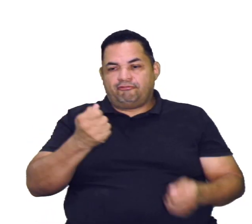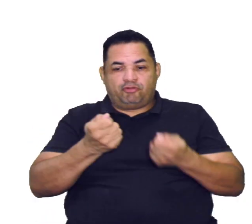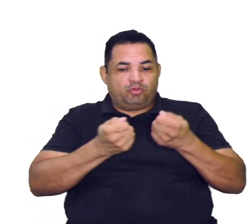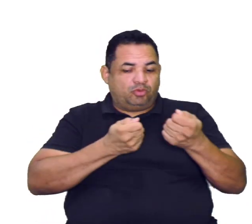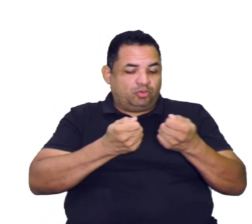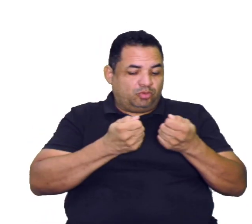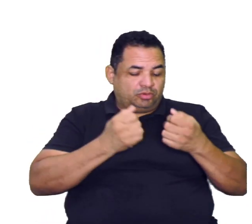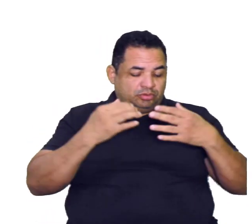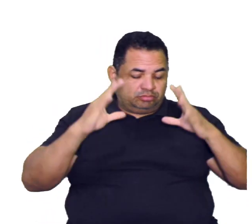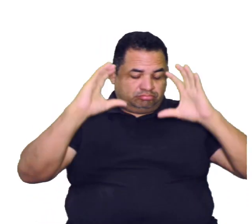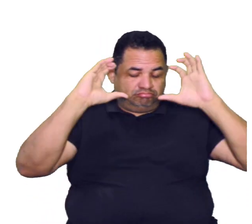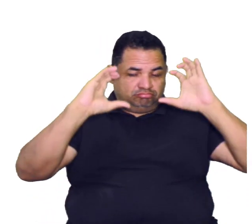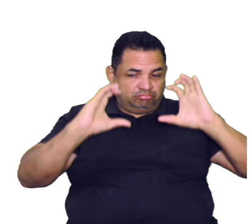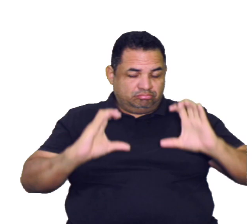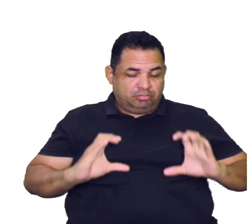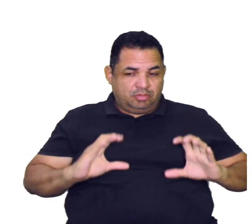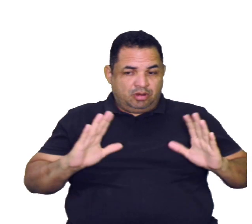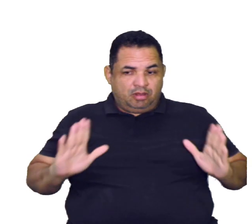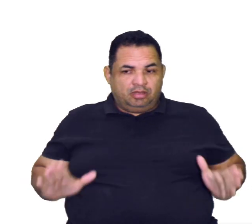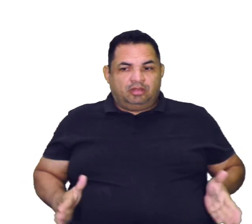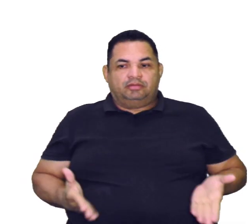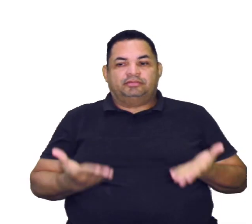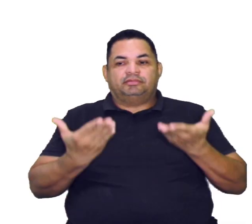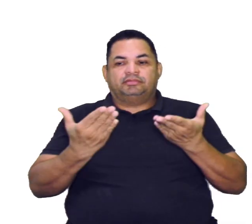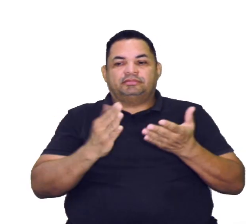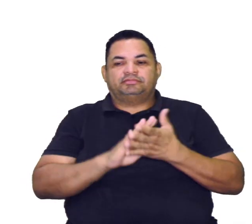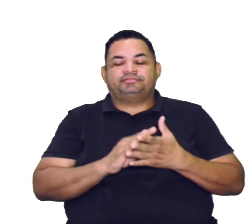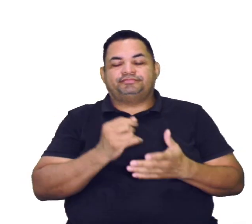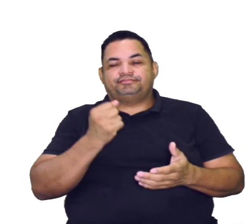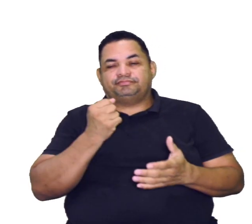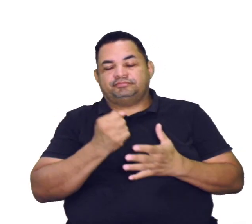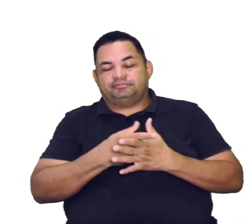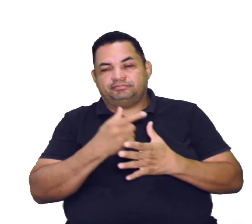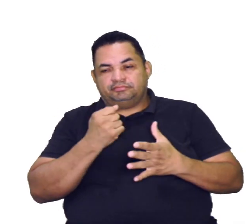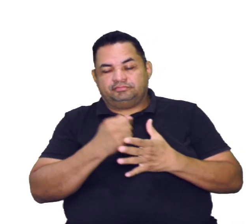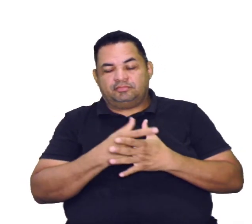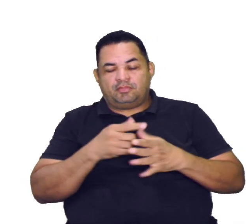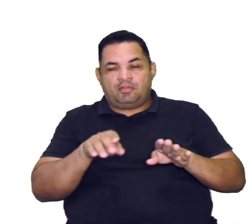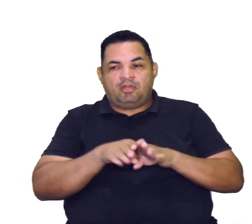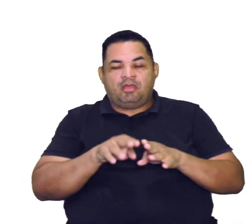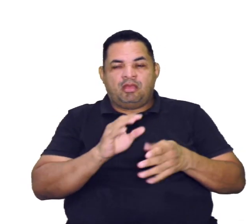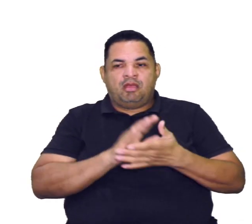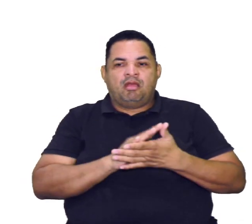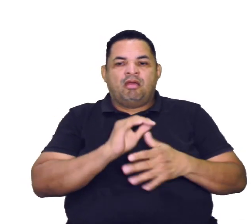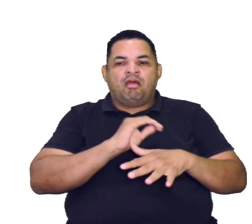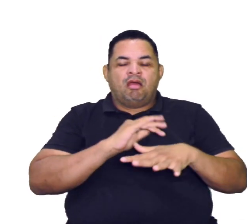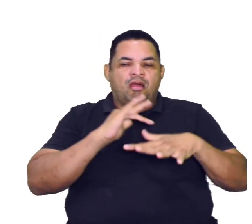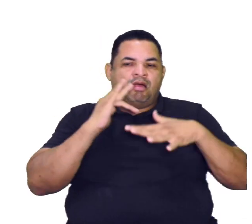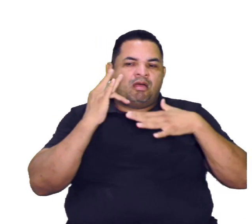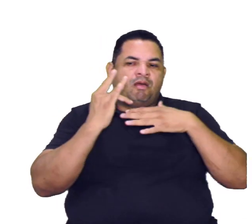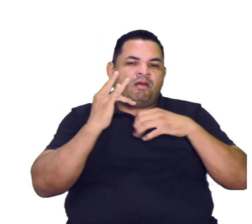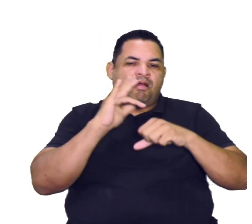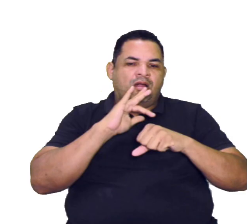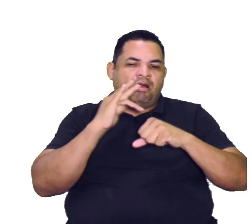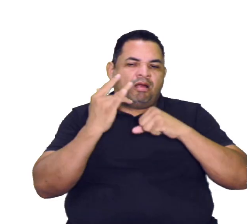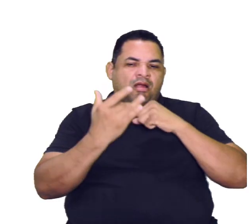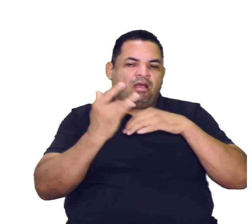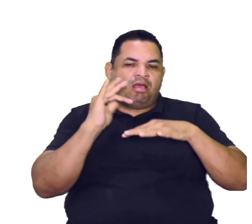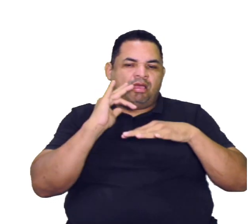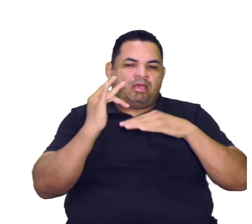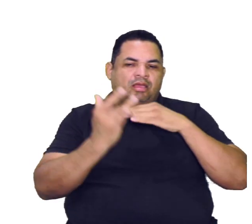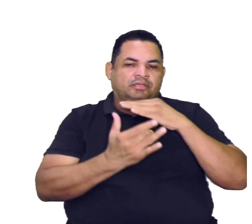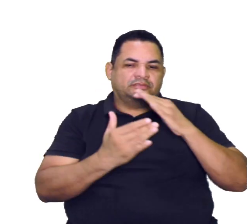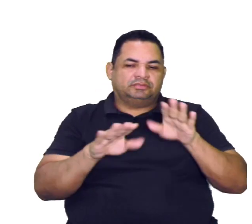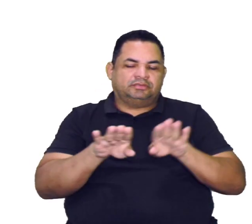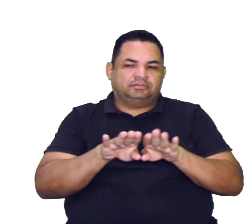os nossos comportamentos, estimulando aí um consumo, as redes sociais promovendo aí diversas